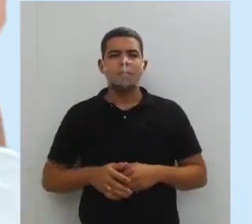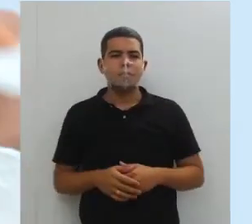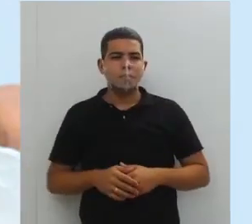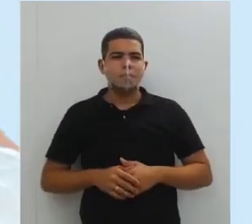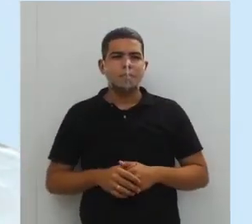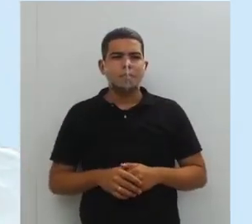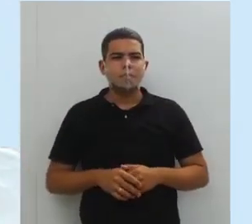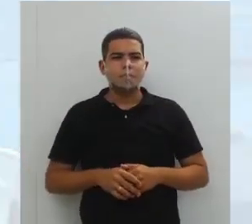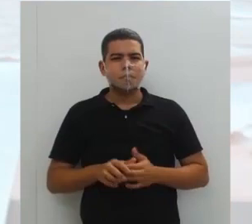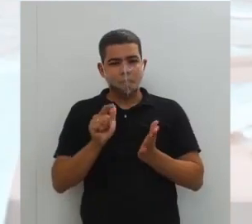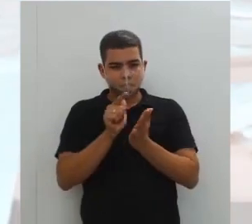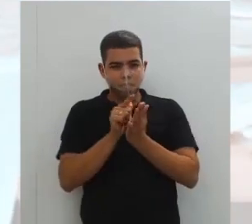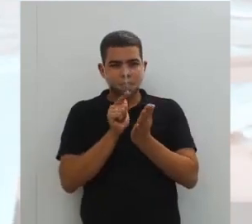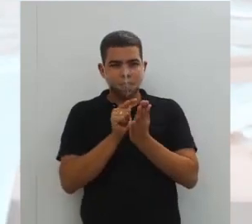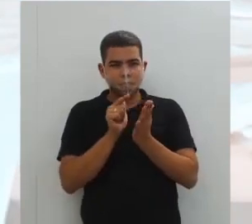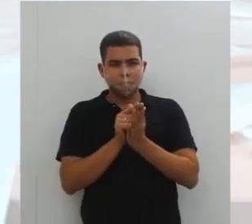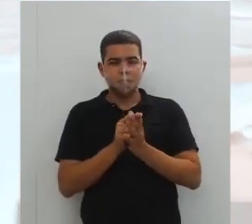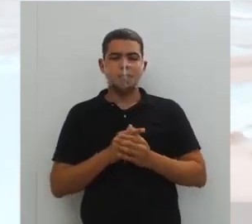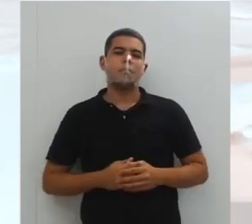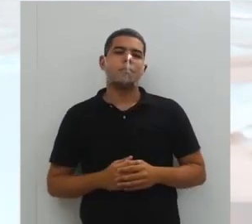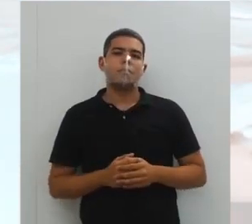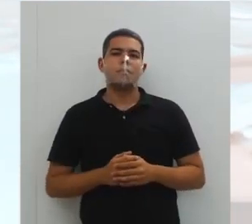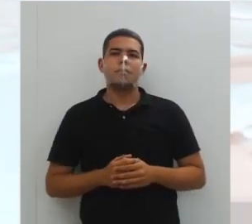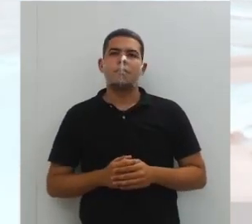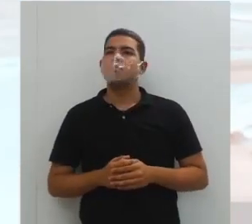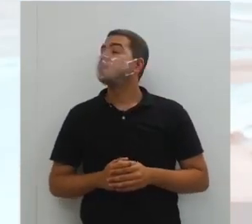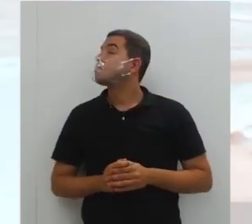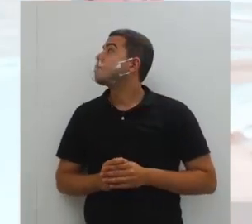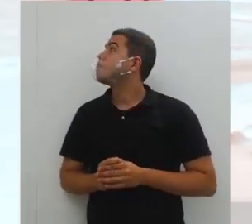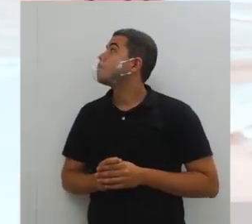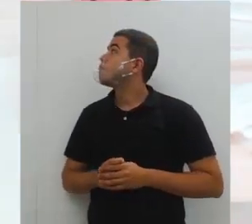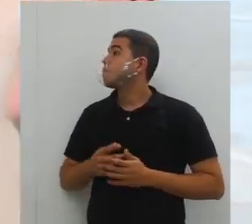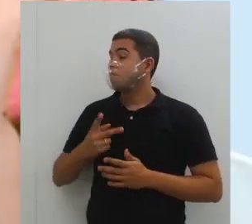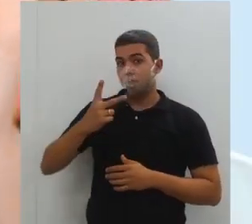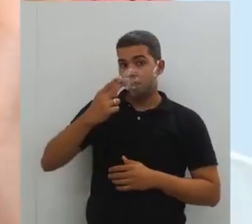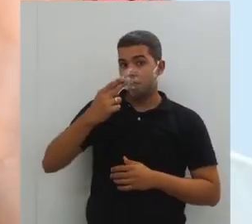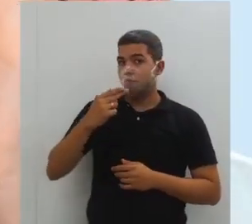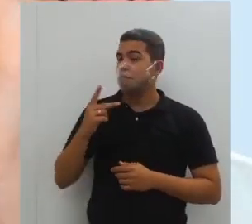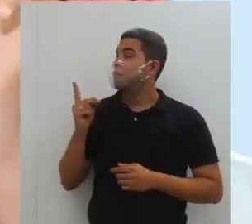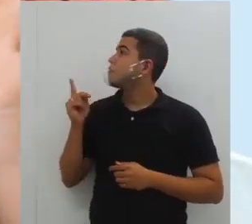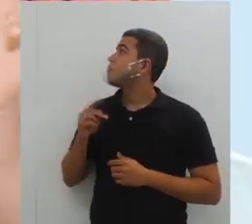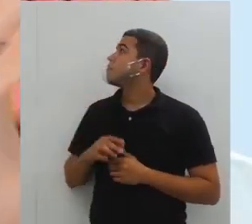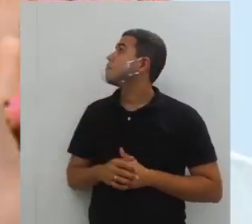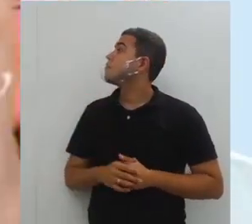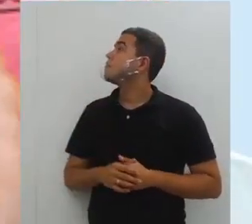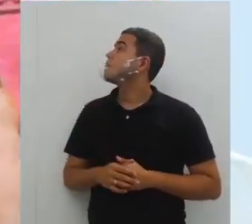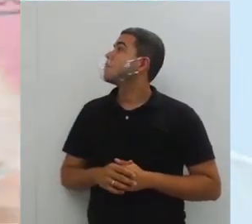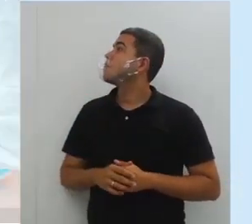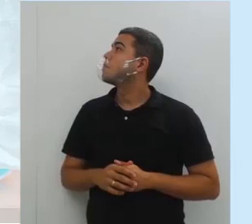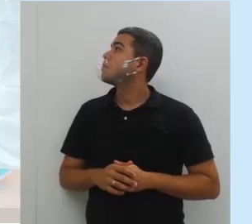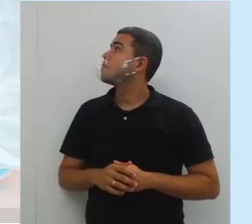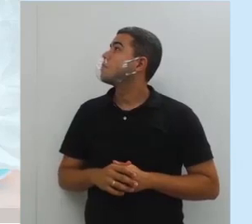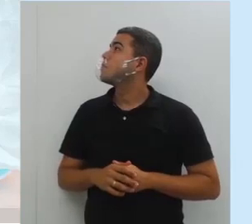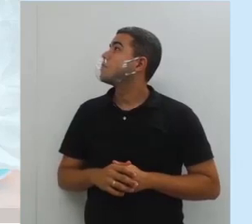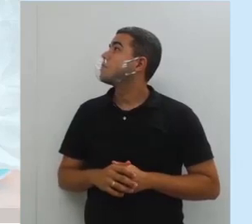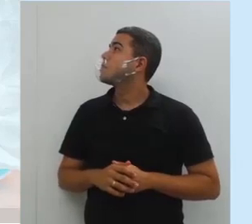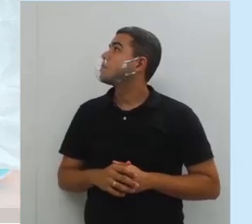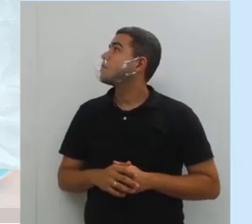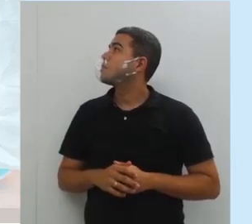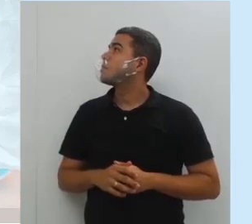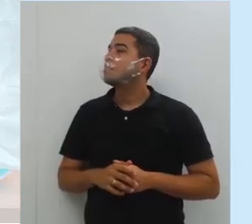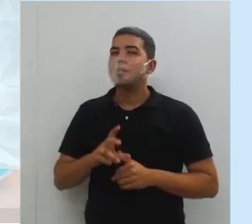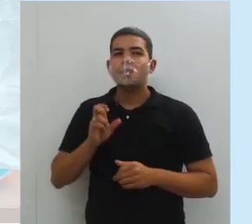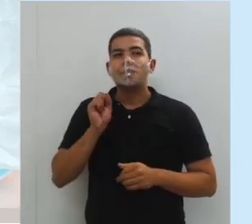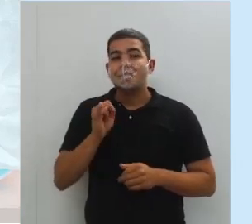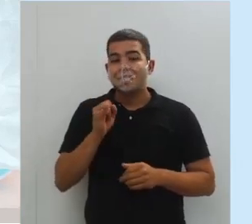plástica, folhas de papel de ofício, uma tesoura sem ponta para evitar que vocês se machuquem, mas caso só